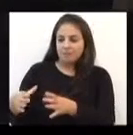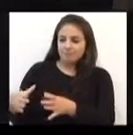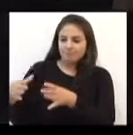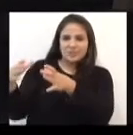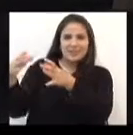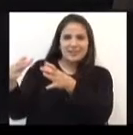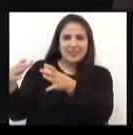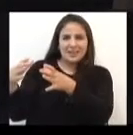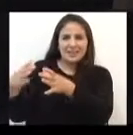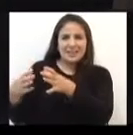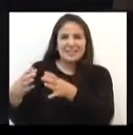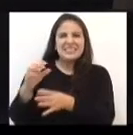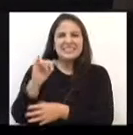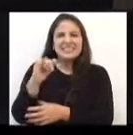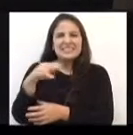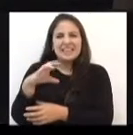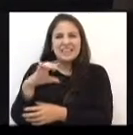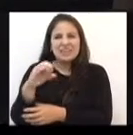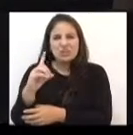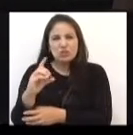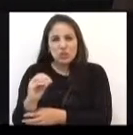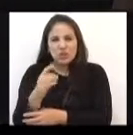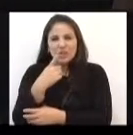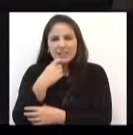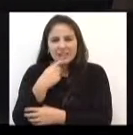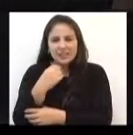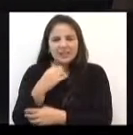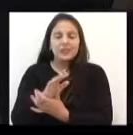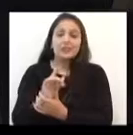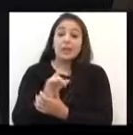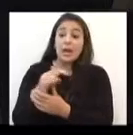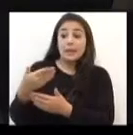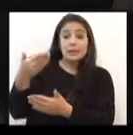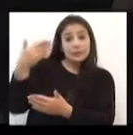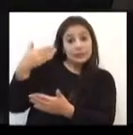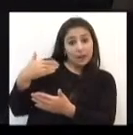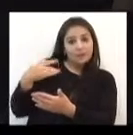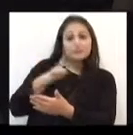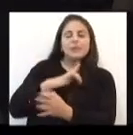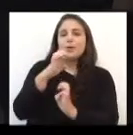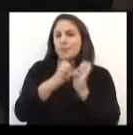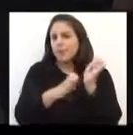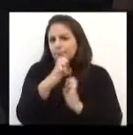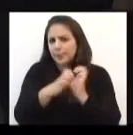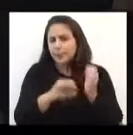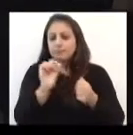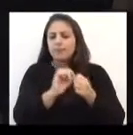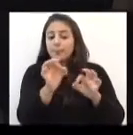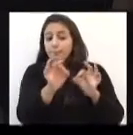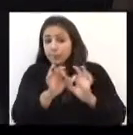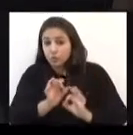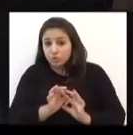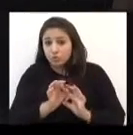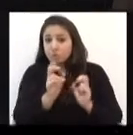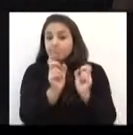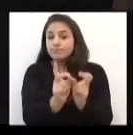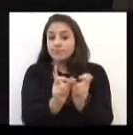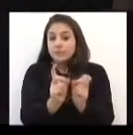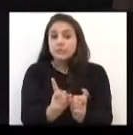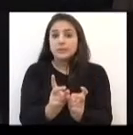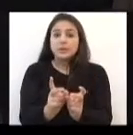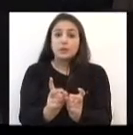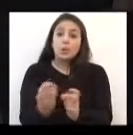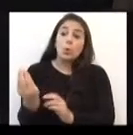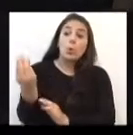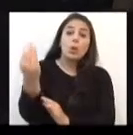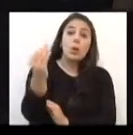E atrás do extintor de incêndio vem uma empresa que faz os projetos, comercializa, instala